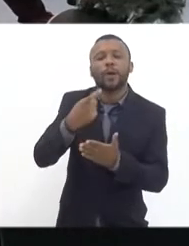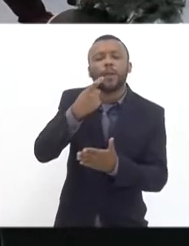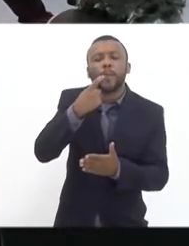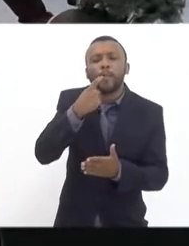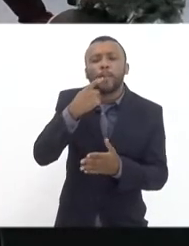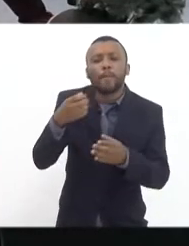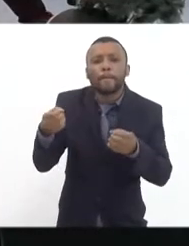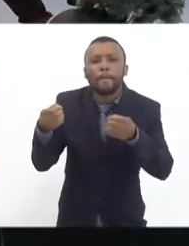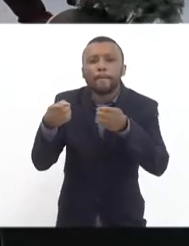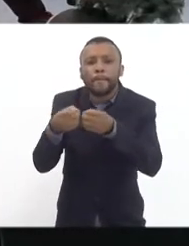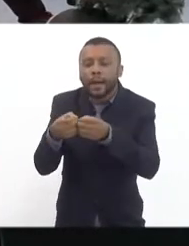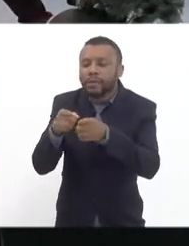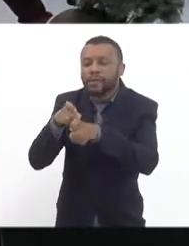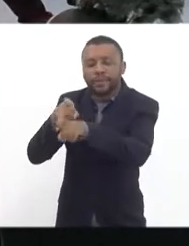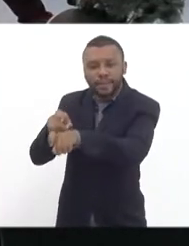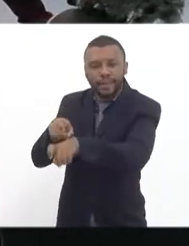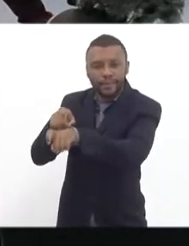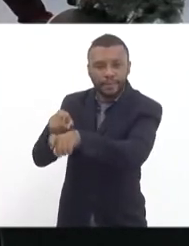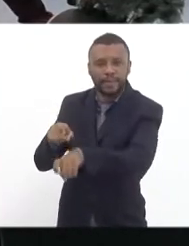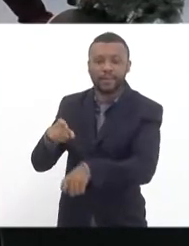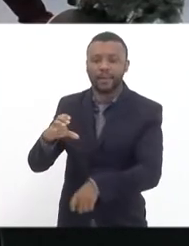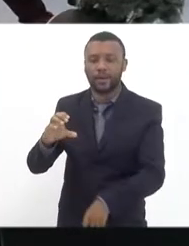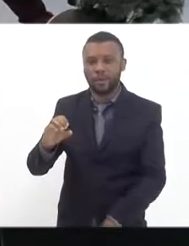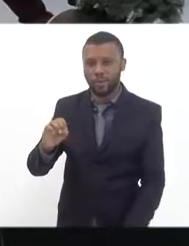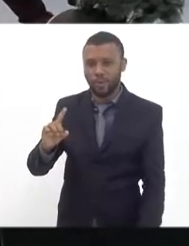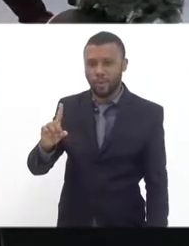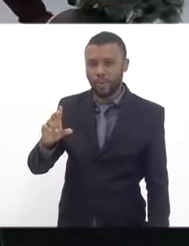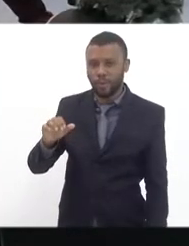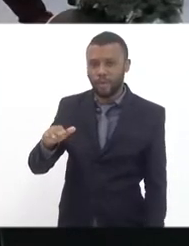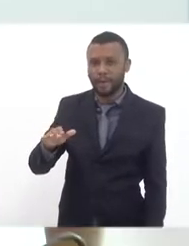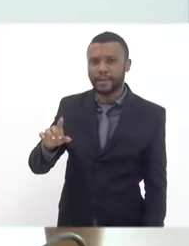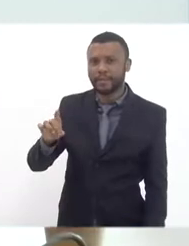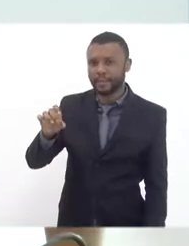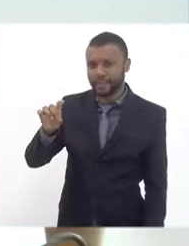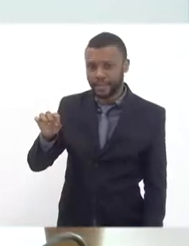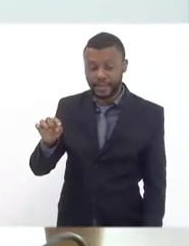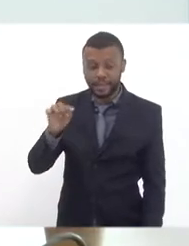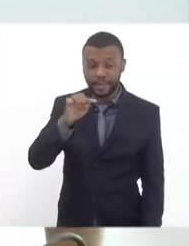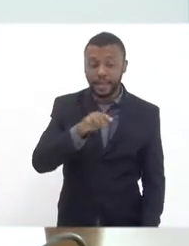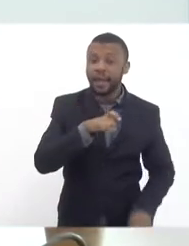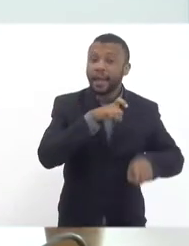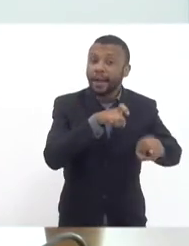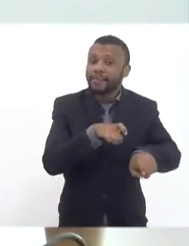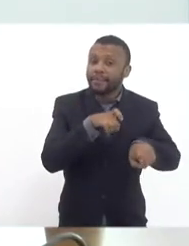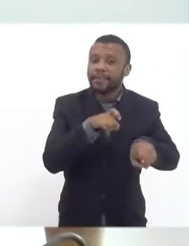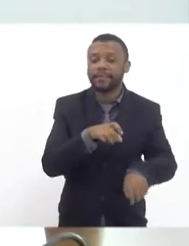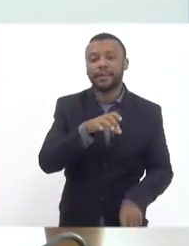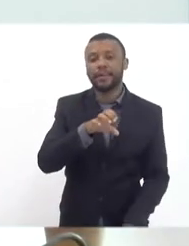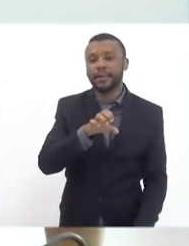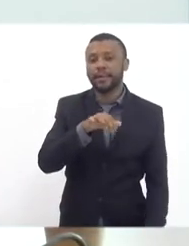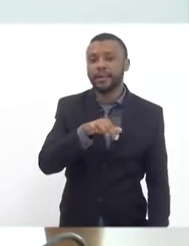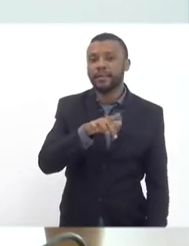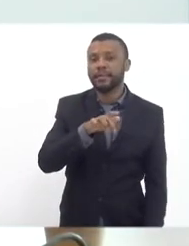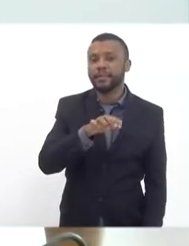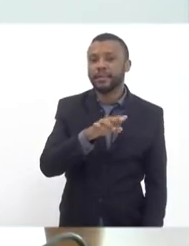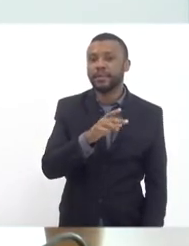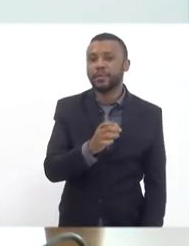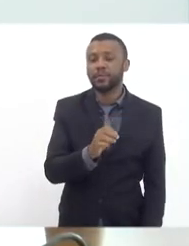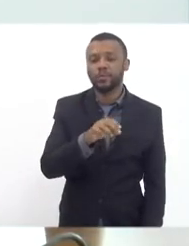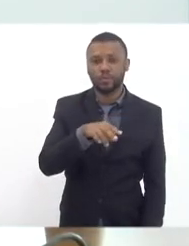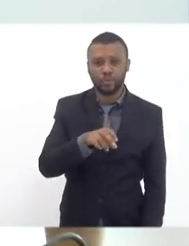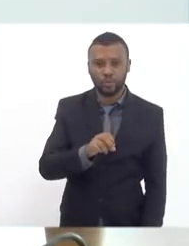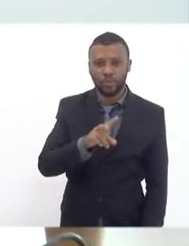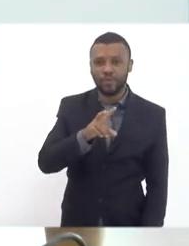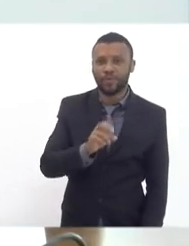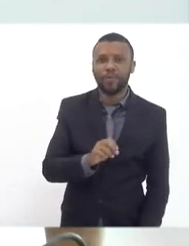também da Fazenda Engenho Novo. E aí a Fazenda Engenho Novo, para pegar como referência, reproduz um pouco da história da cidade de